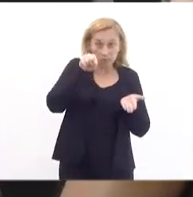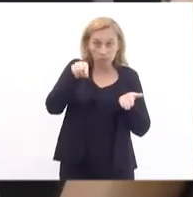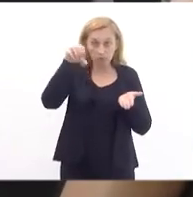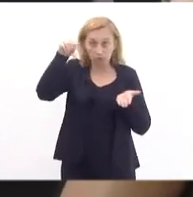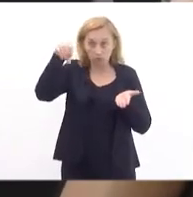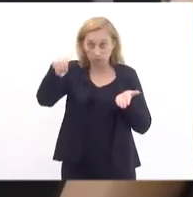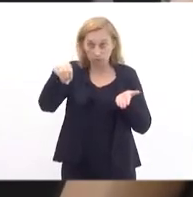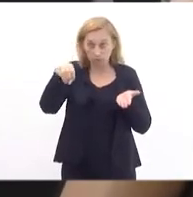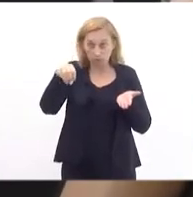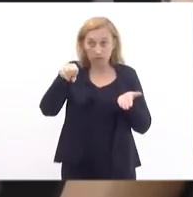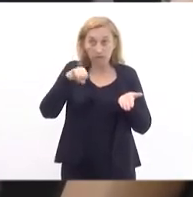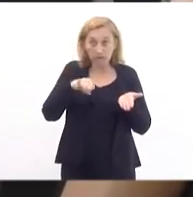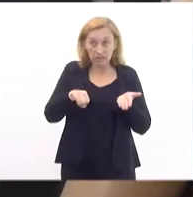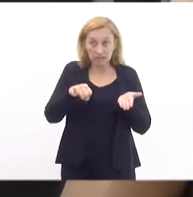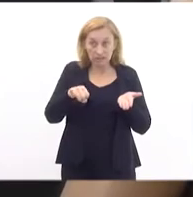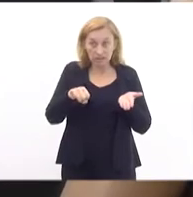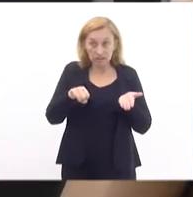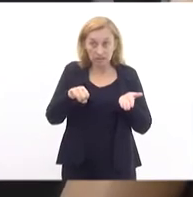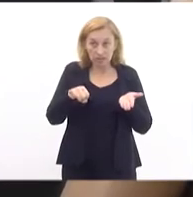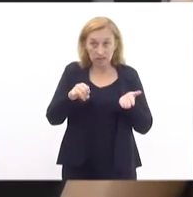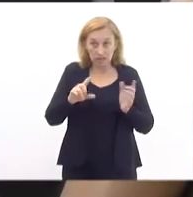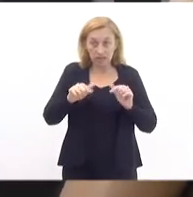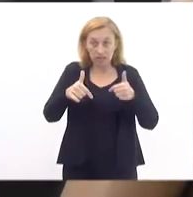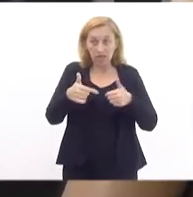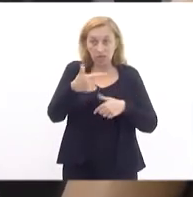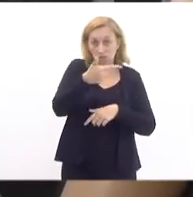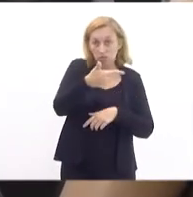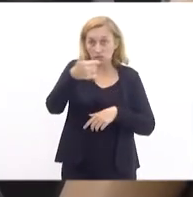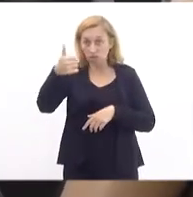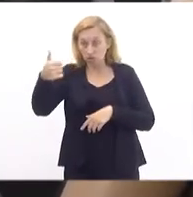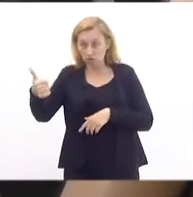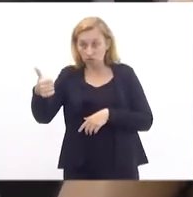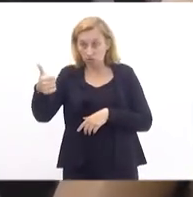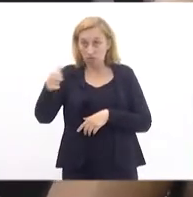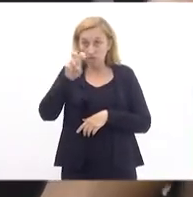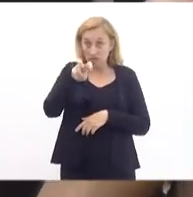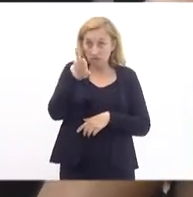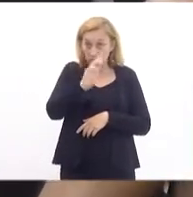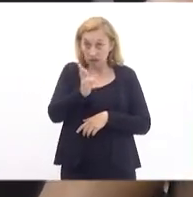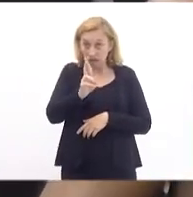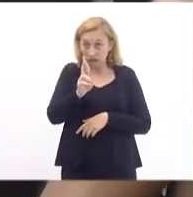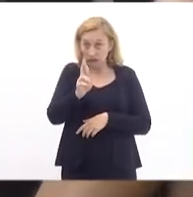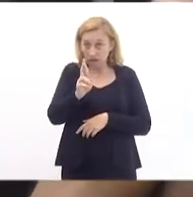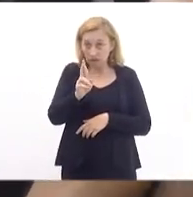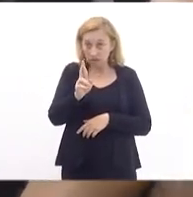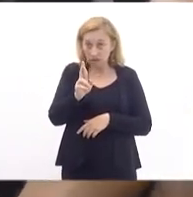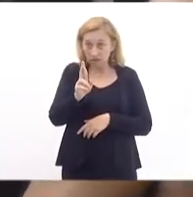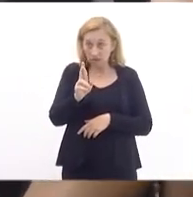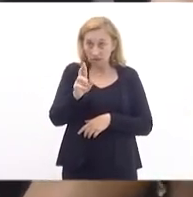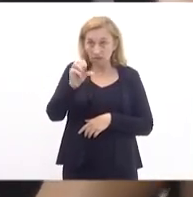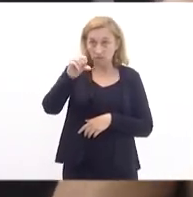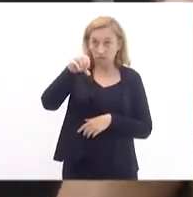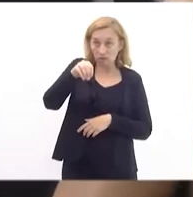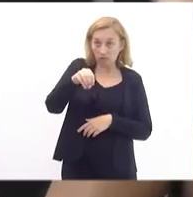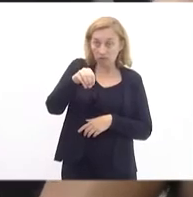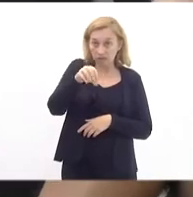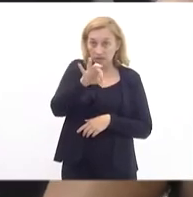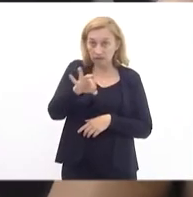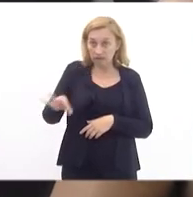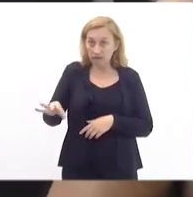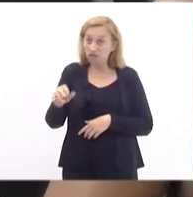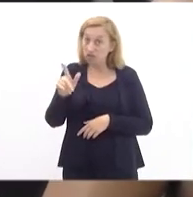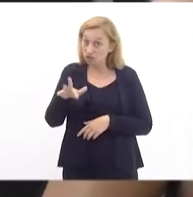R$ 5,90 e se exercitou em 2021 R$ 5,00, tem 90 centavos de